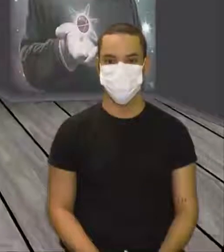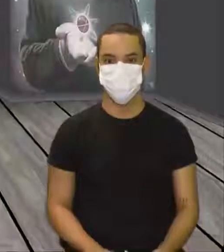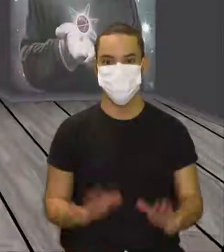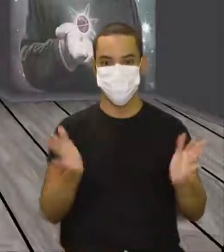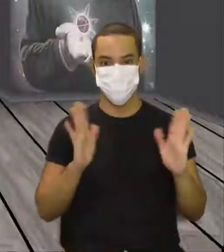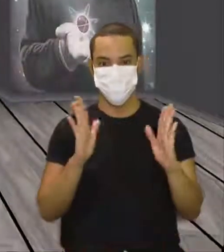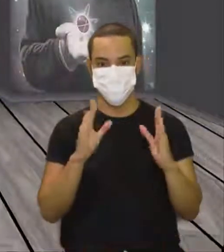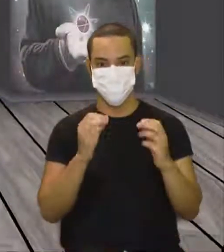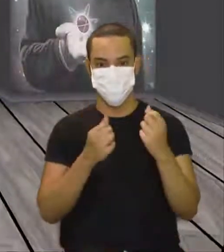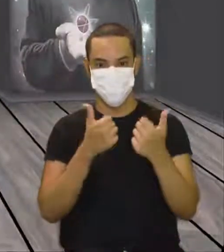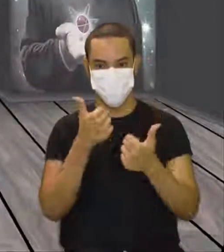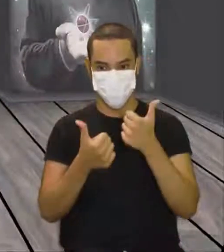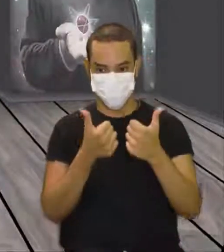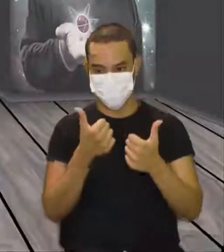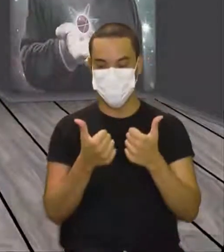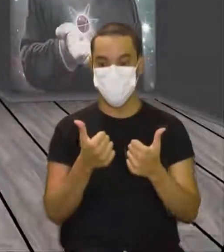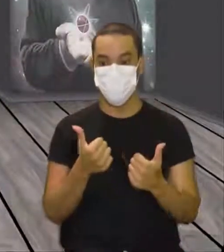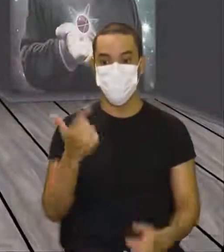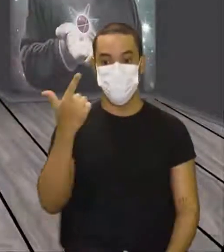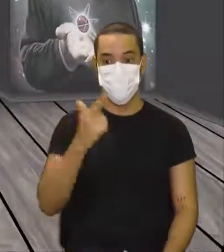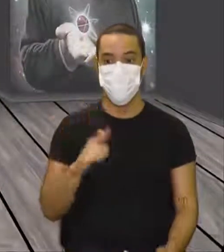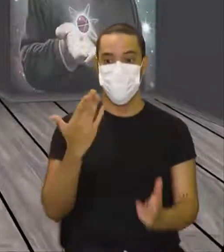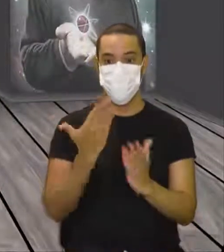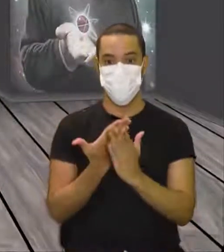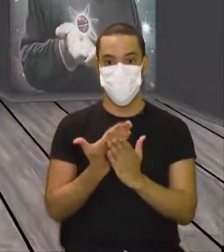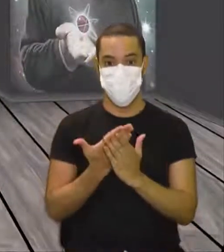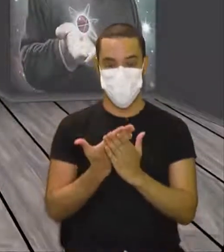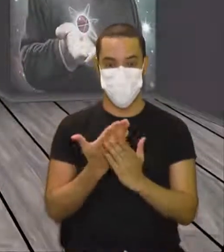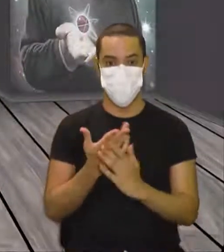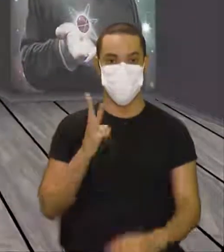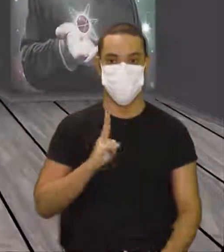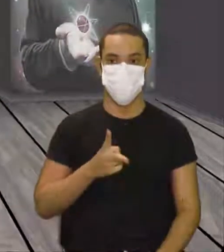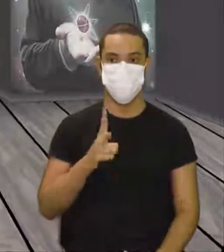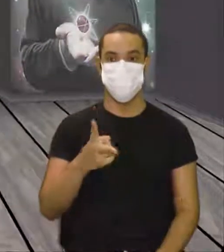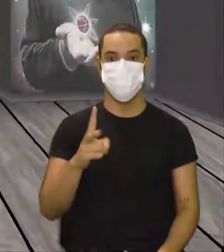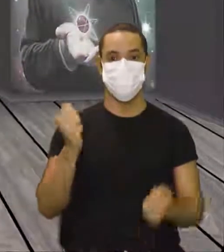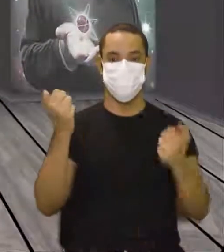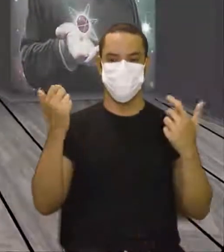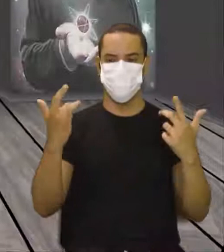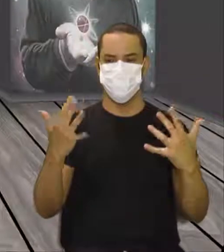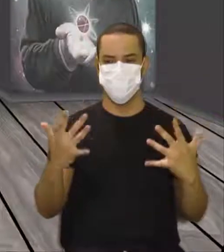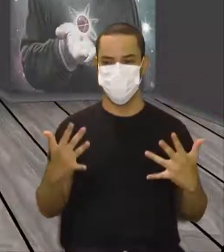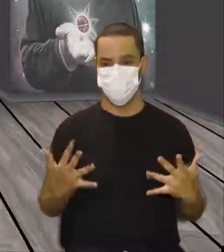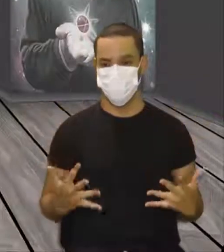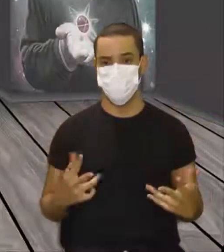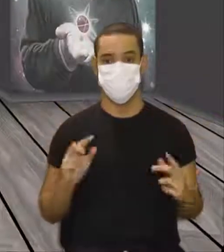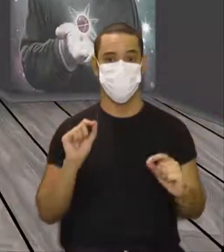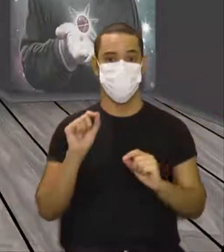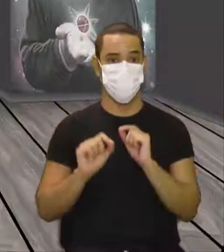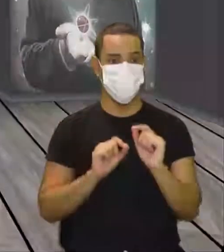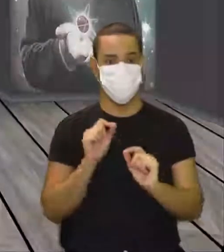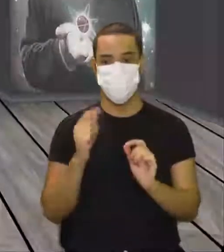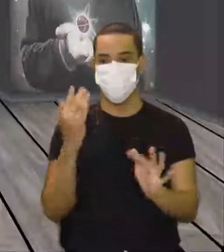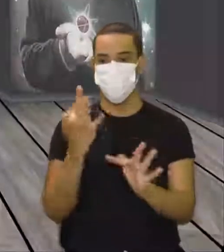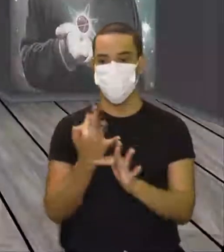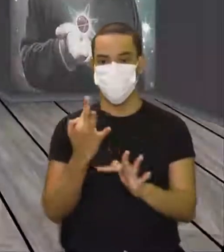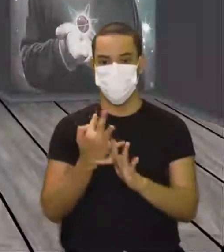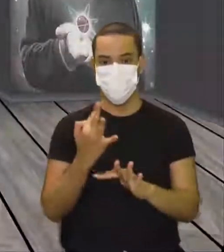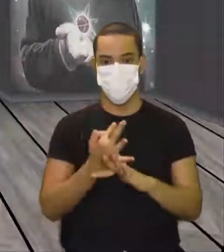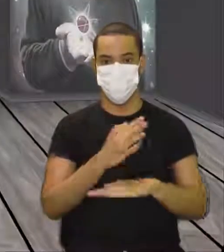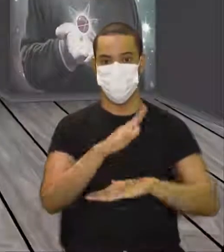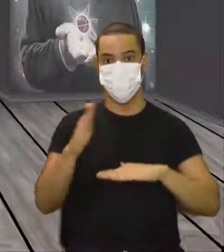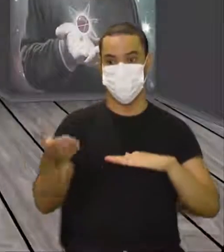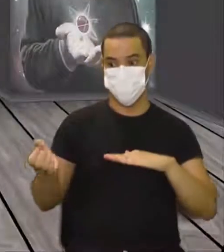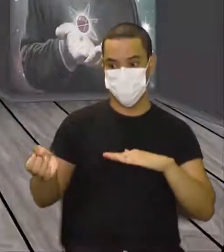E aí, pessoal, estamos aí mais uma aula, continuando, falando aí de um pouquinho sobre física contemporânea,